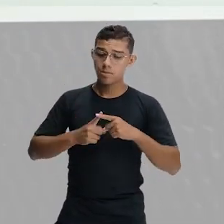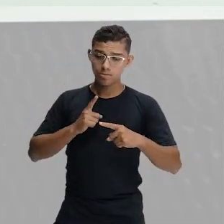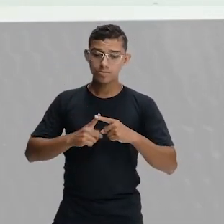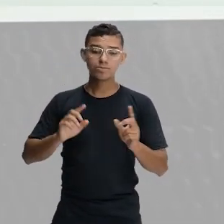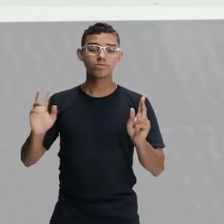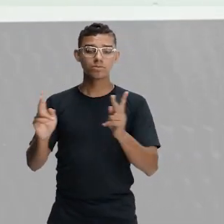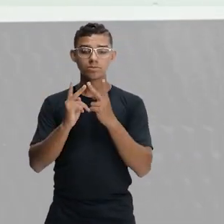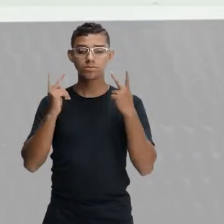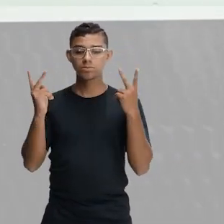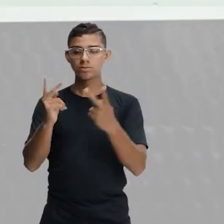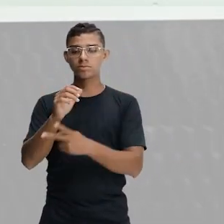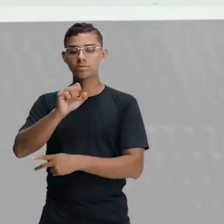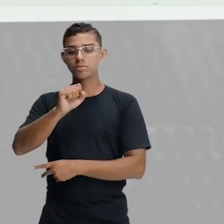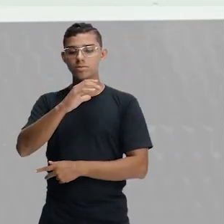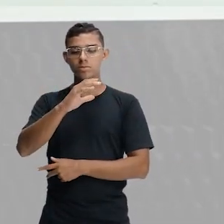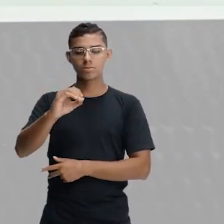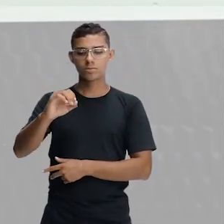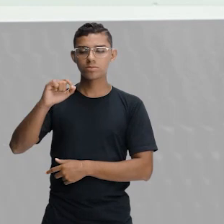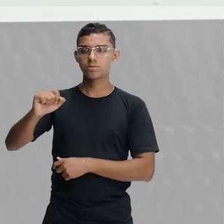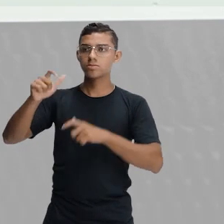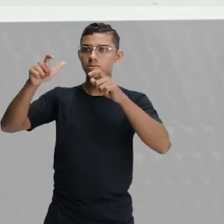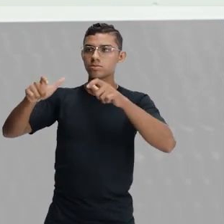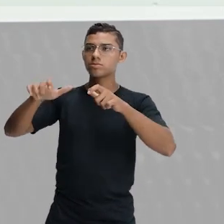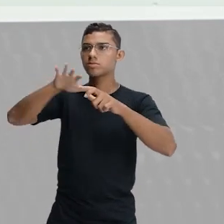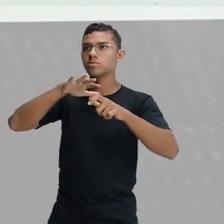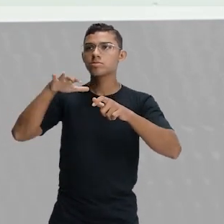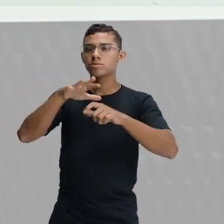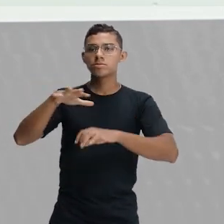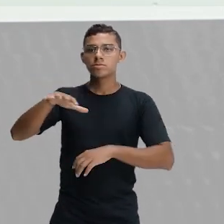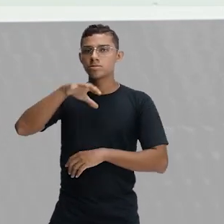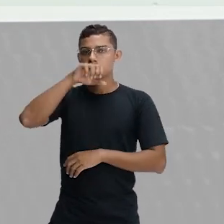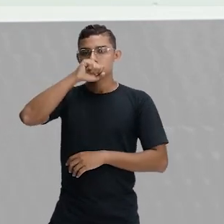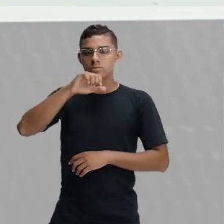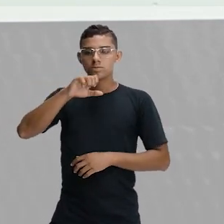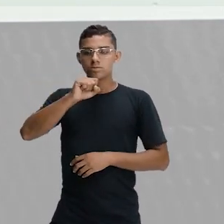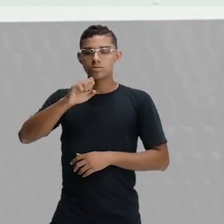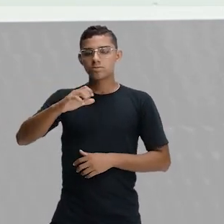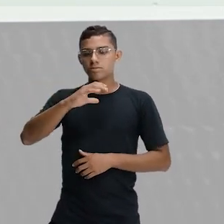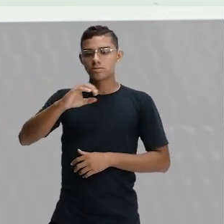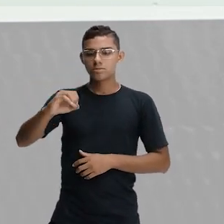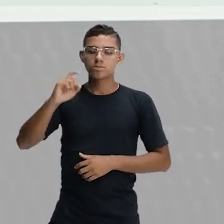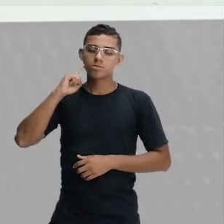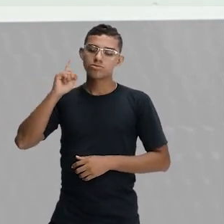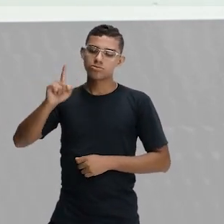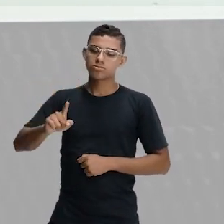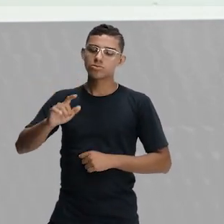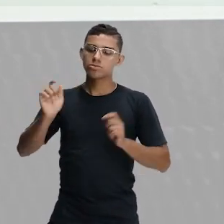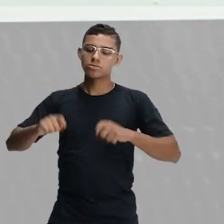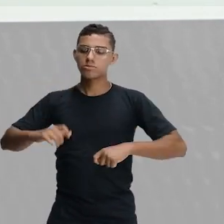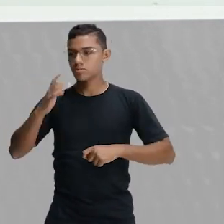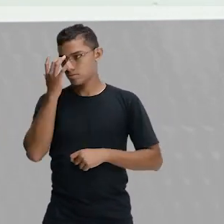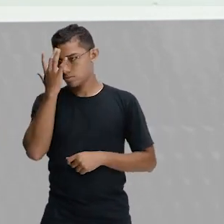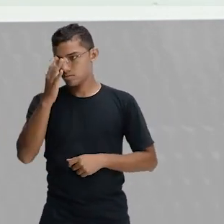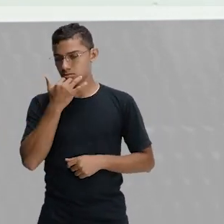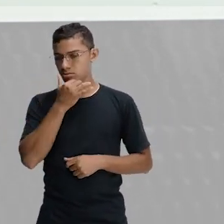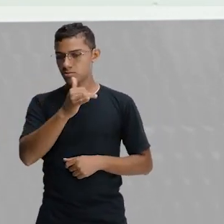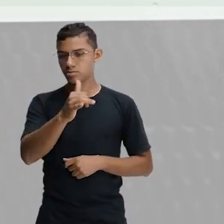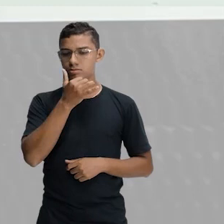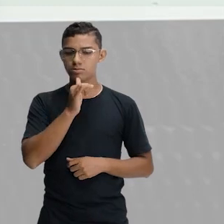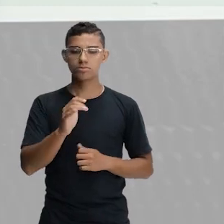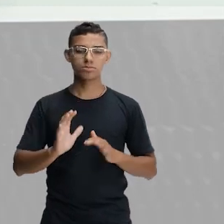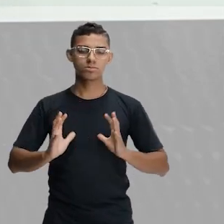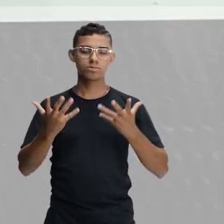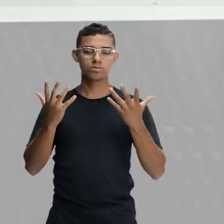ar que fica seco no local. Entendeu? Então ele vai facilitar esses processos aí de eletrização por atrito que possam